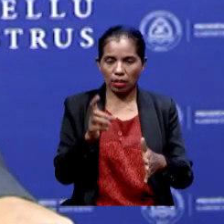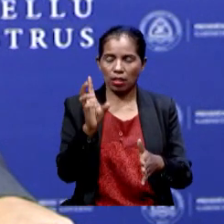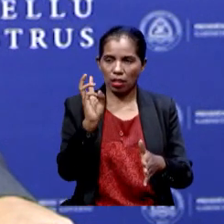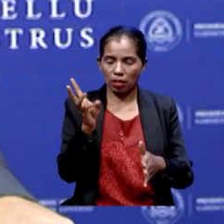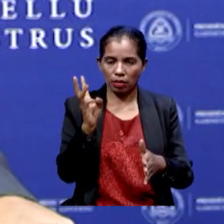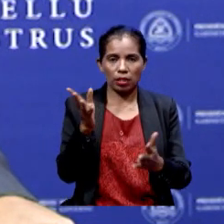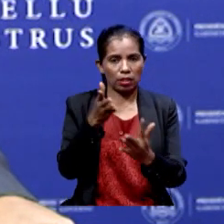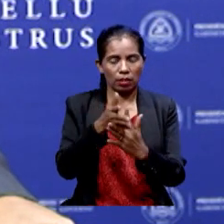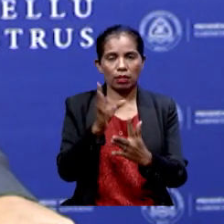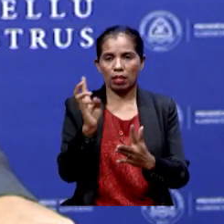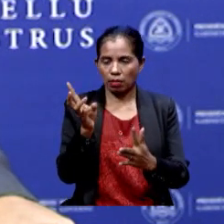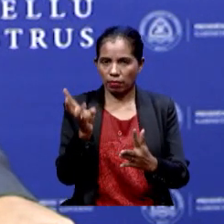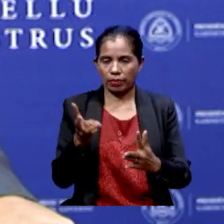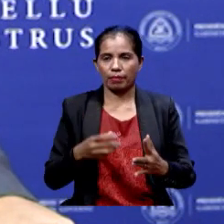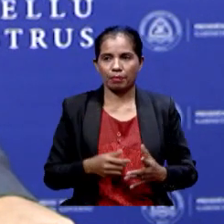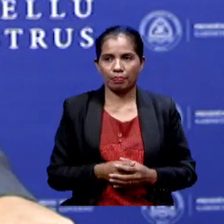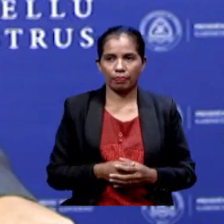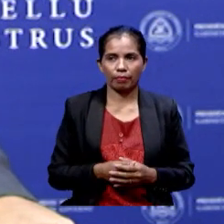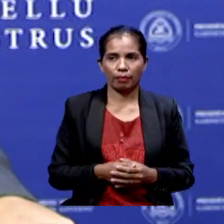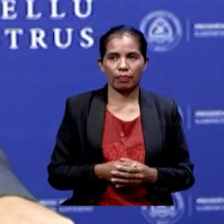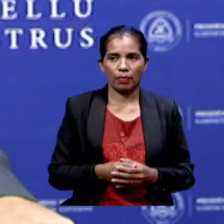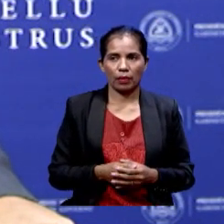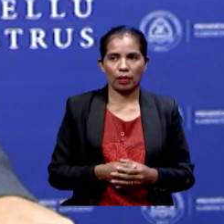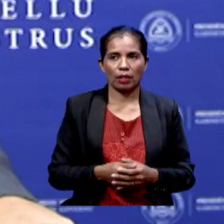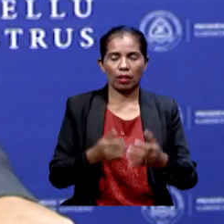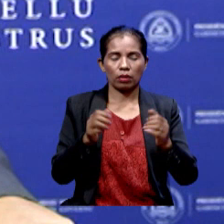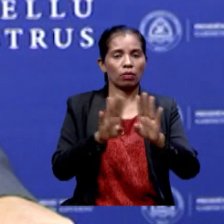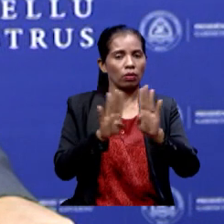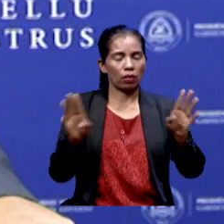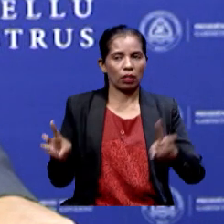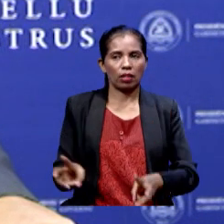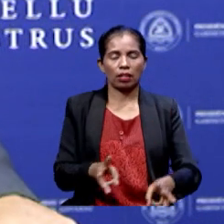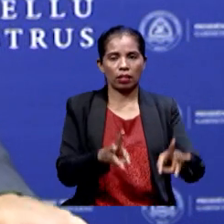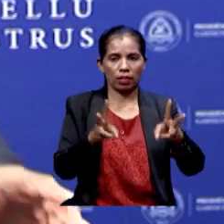tamona idade de nulo. E de ANE para tu loque dava para